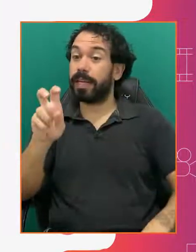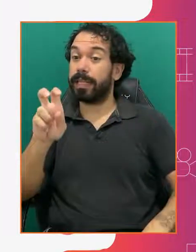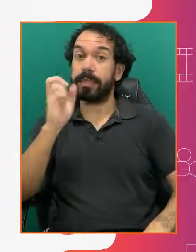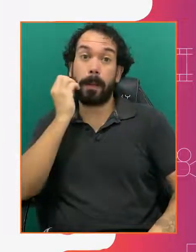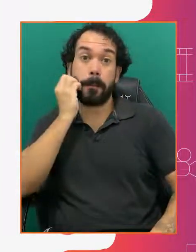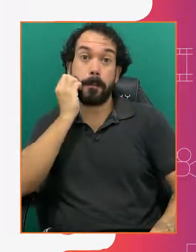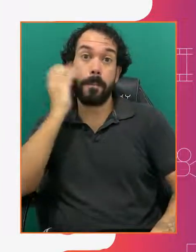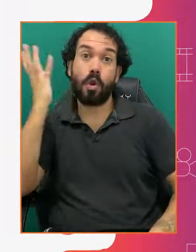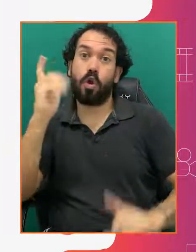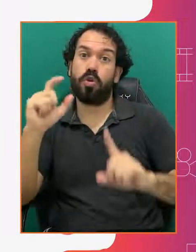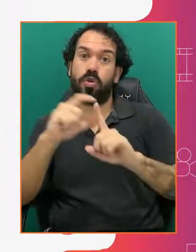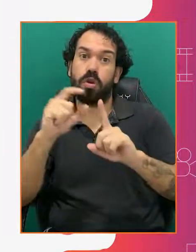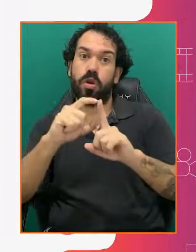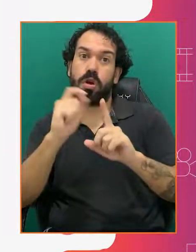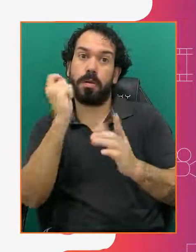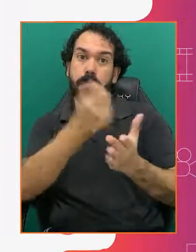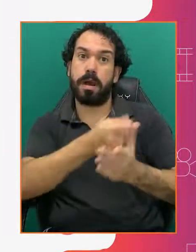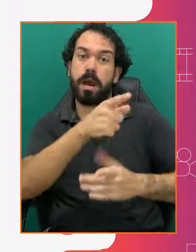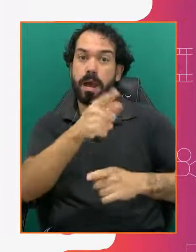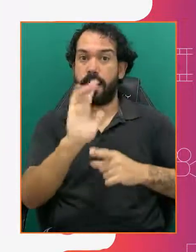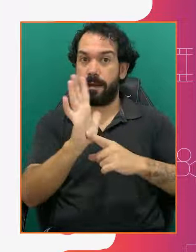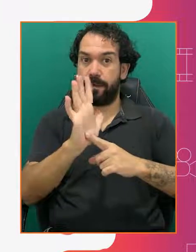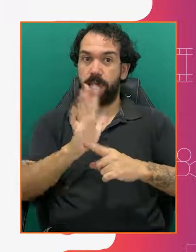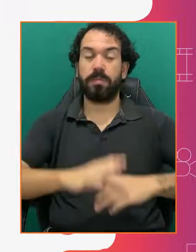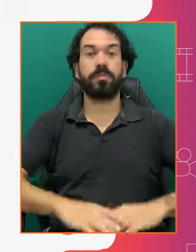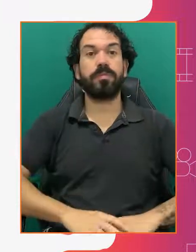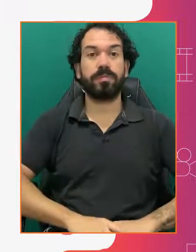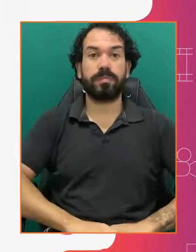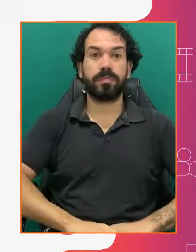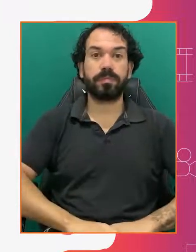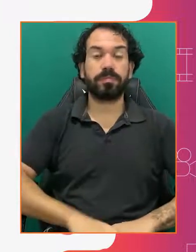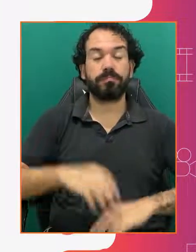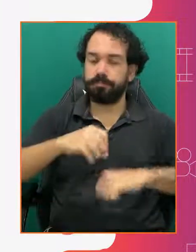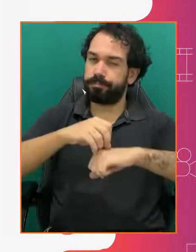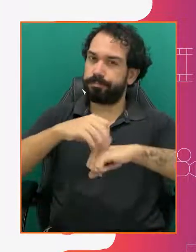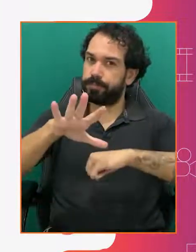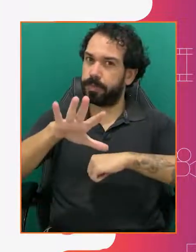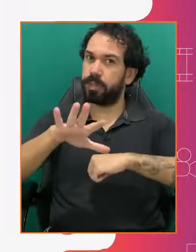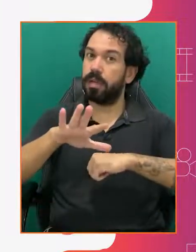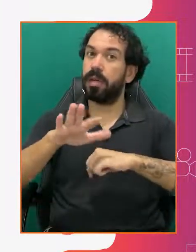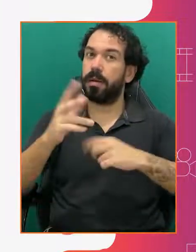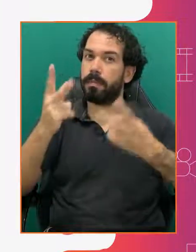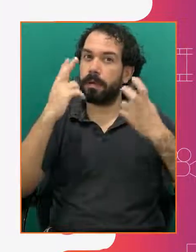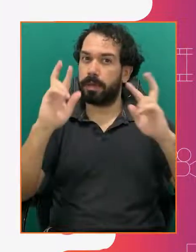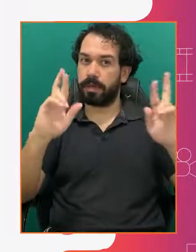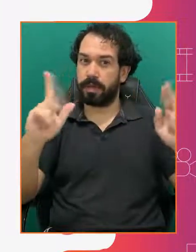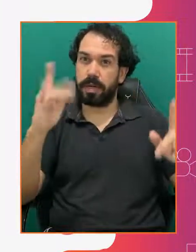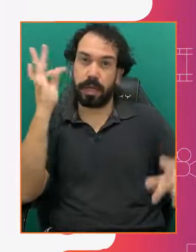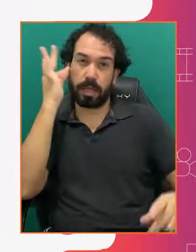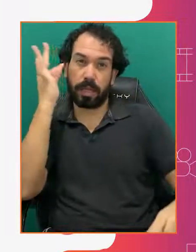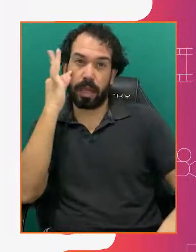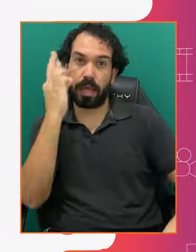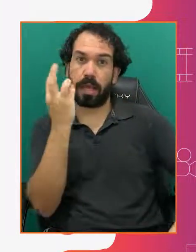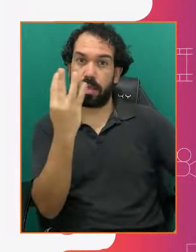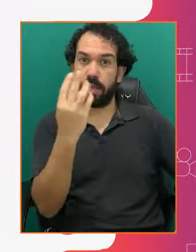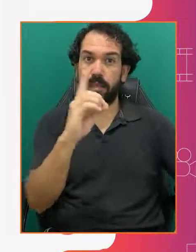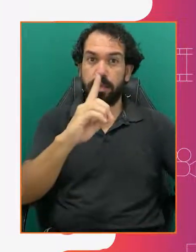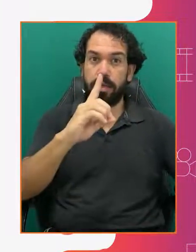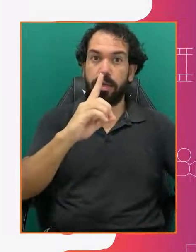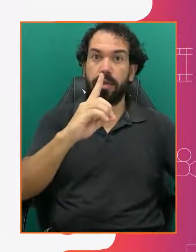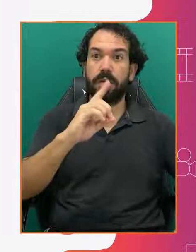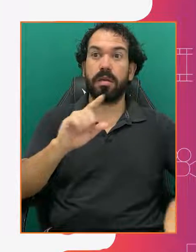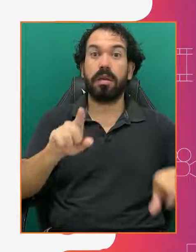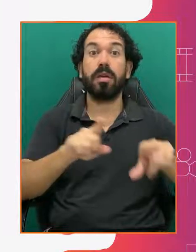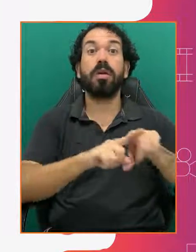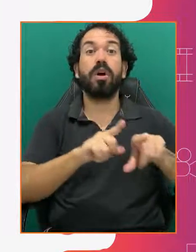15 milhões de dólares no orçamento do curta. Uma dica para diferenciar a técnica de 3D para